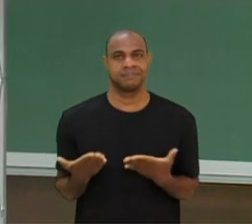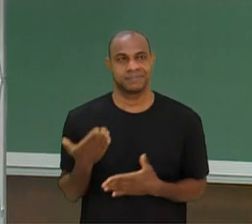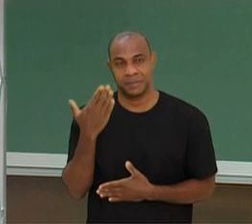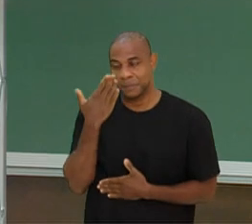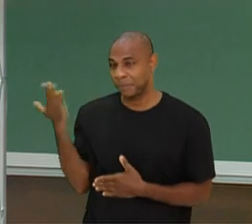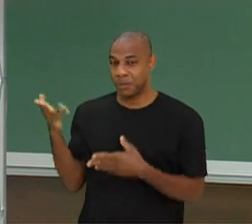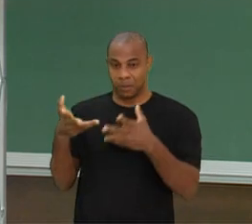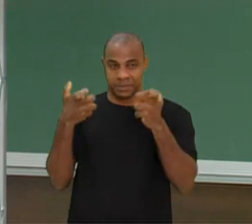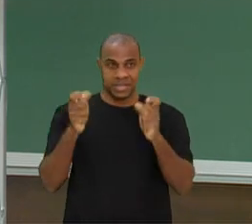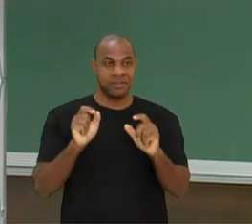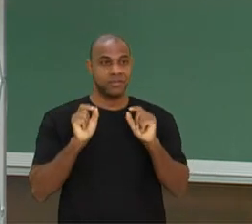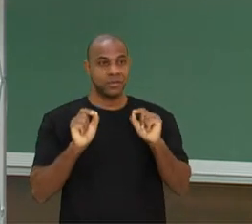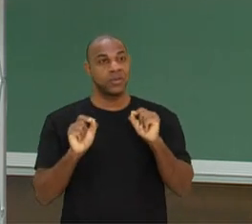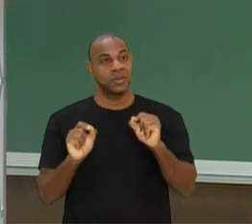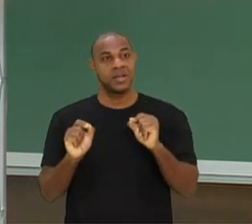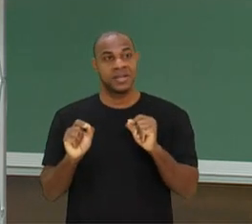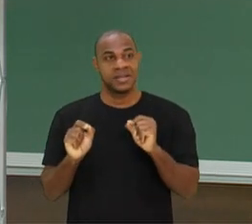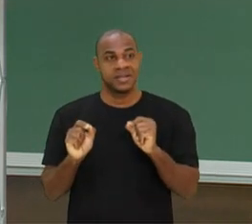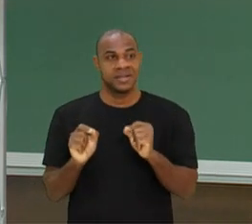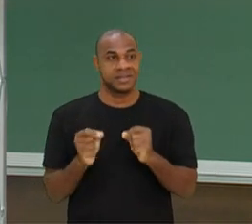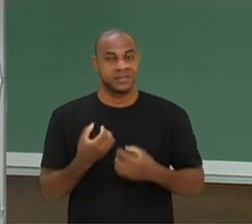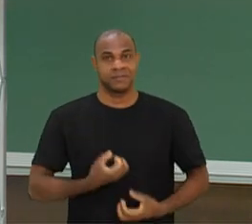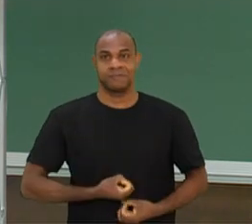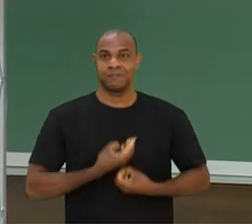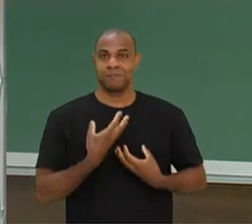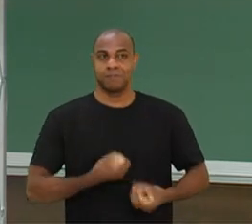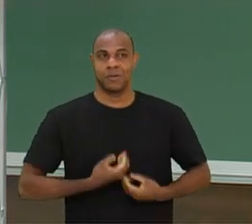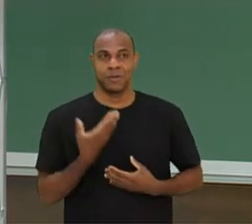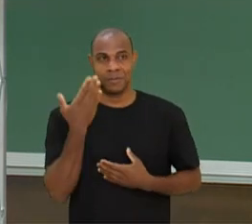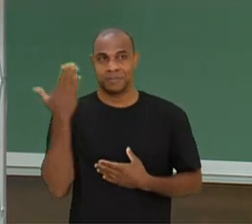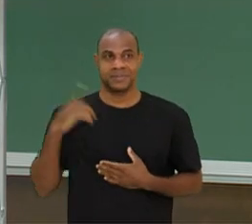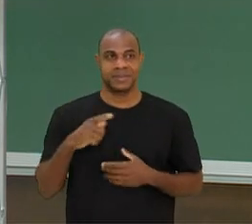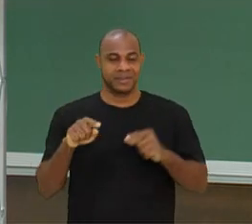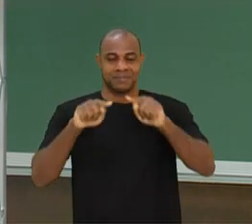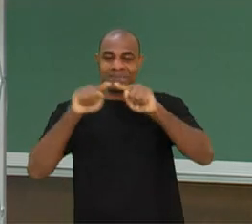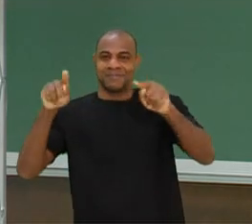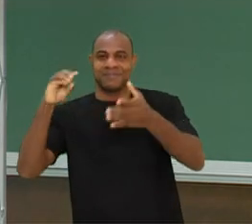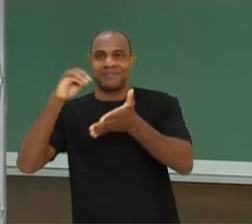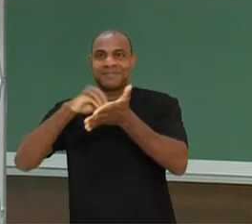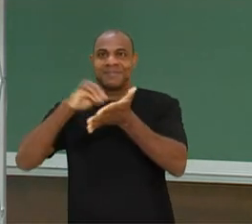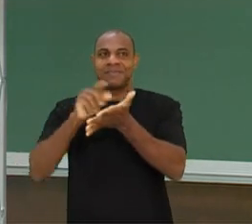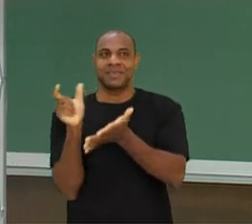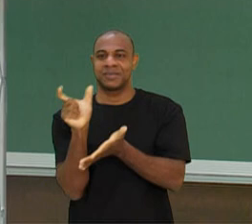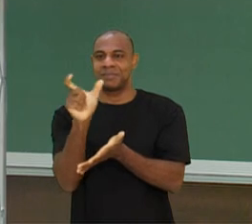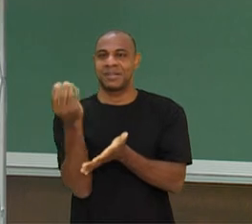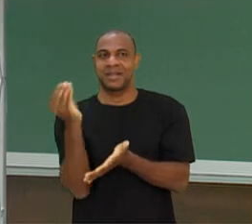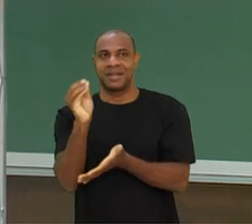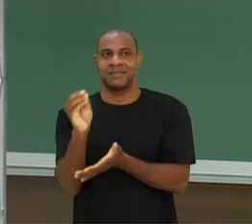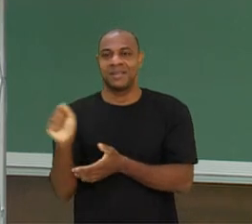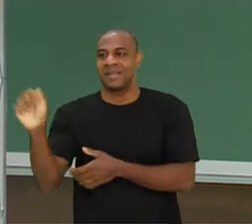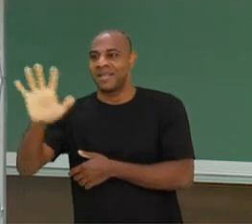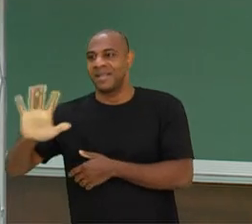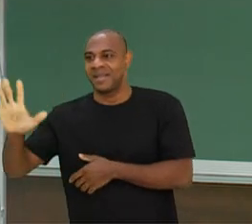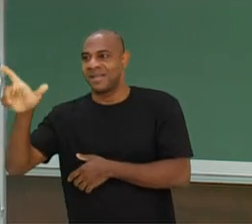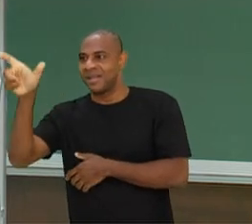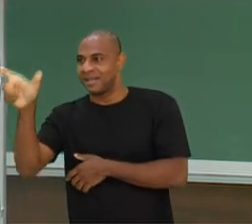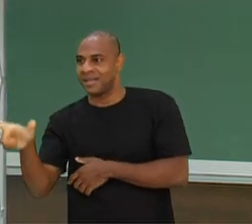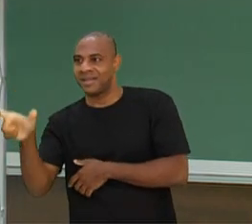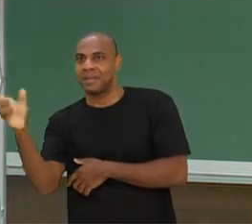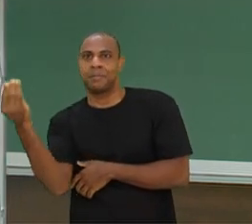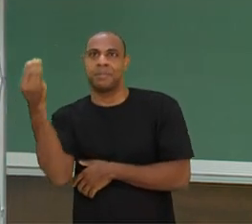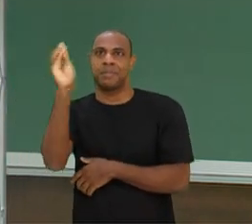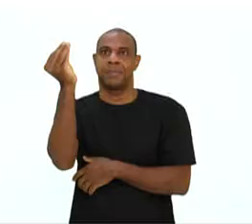Observem, pessoal, que o nosso fragmento do poema, nós temos os espaços para ser preenchidos. I guess being colored